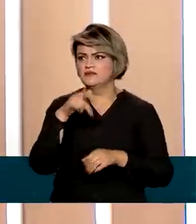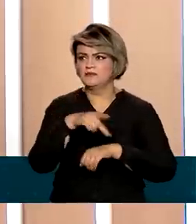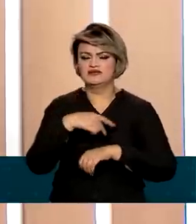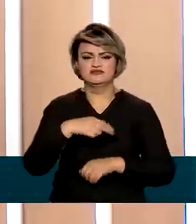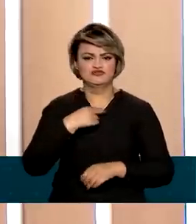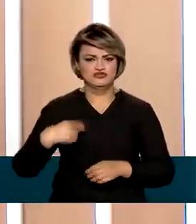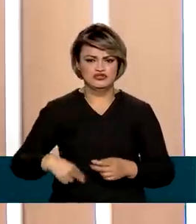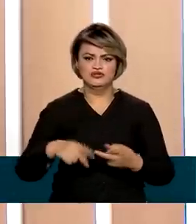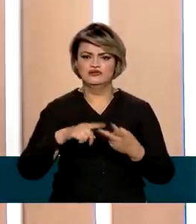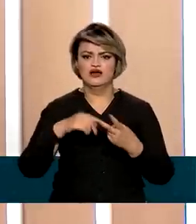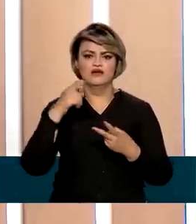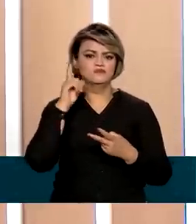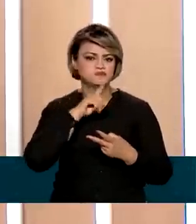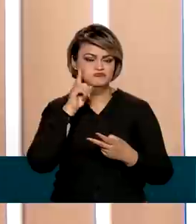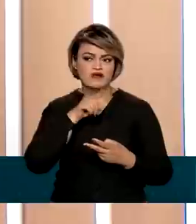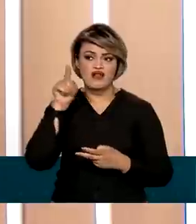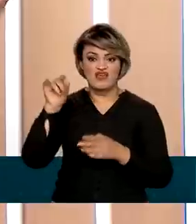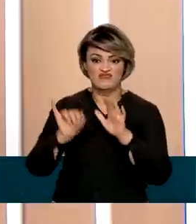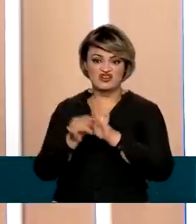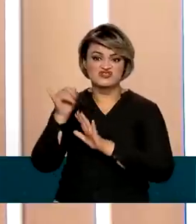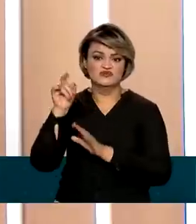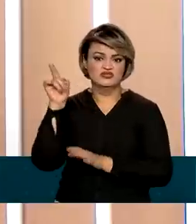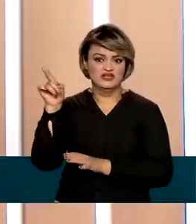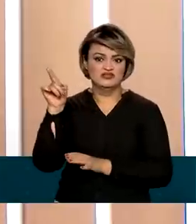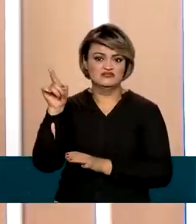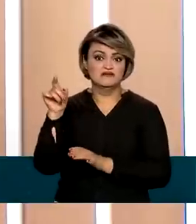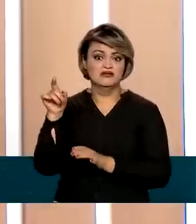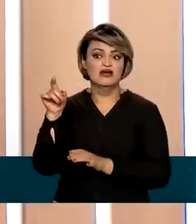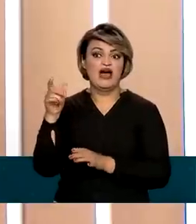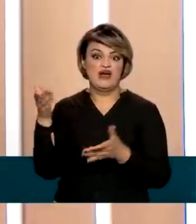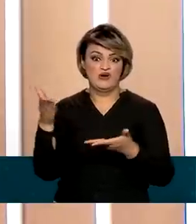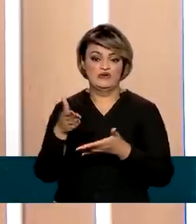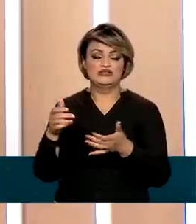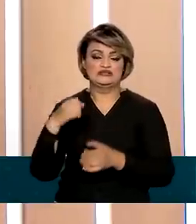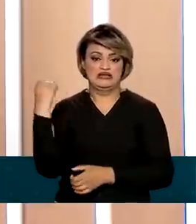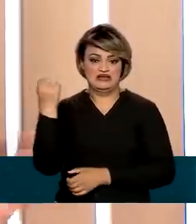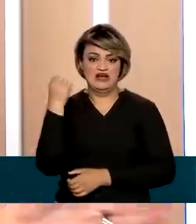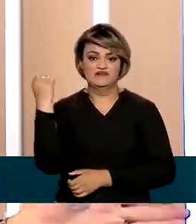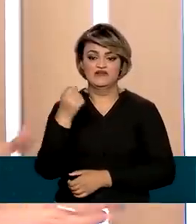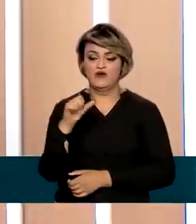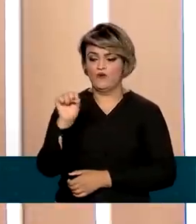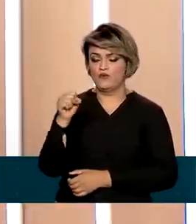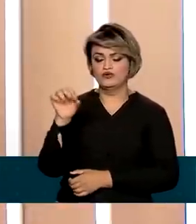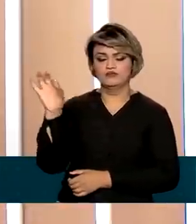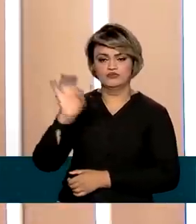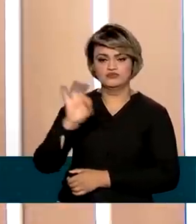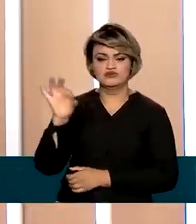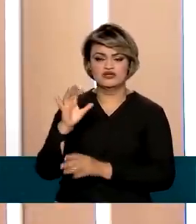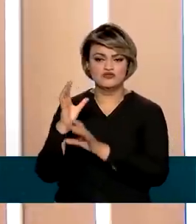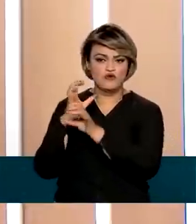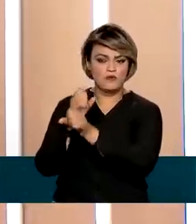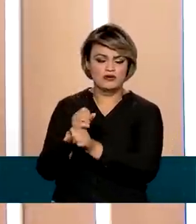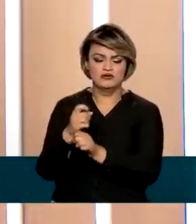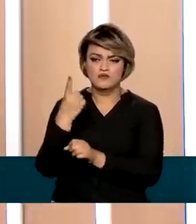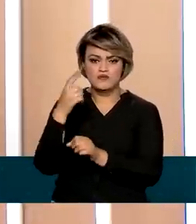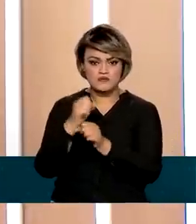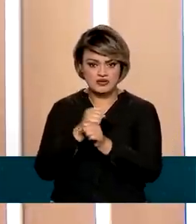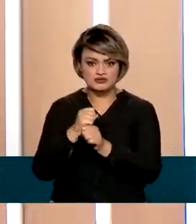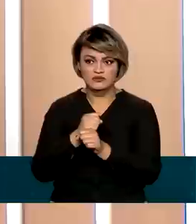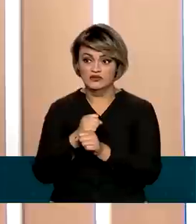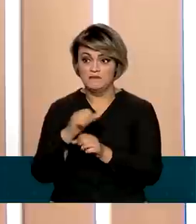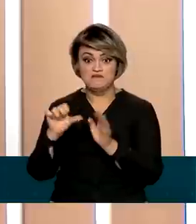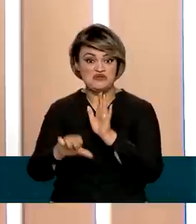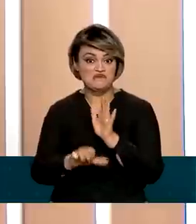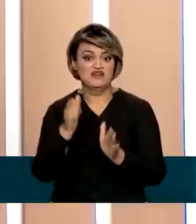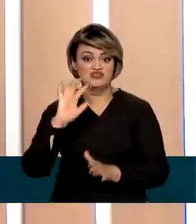China e próprio Estados Unidos registrados no caso Unidos uma estação de oito por cento no acumulado dos últimos 12 meses que